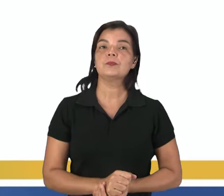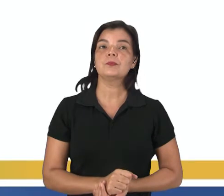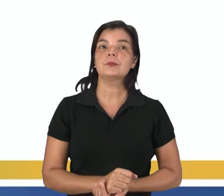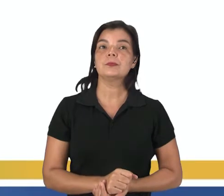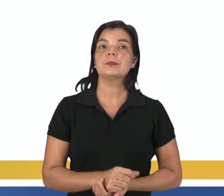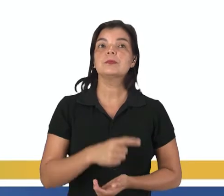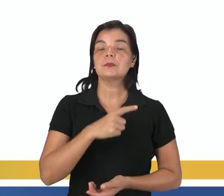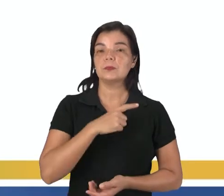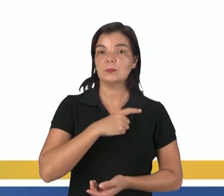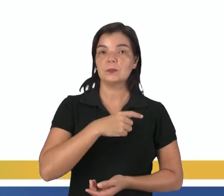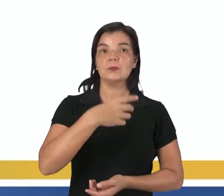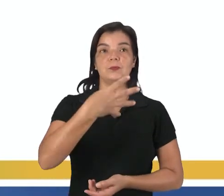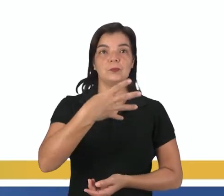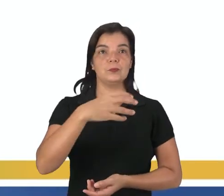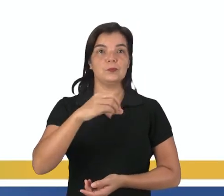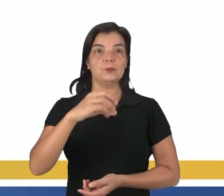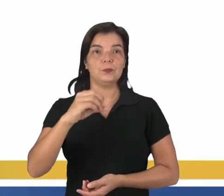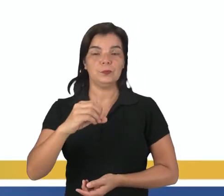Letra A,